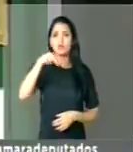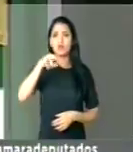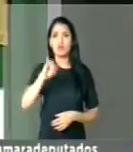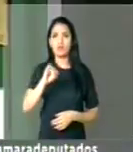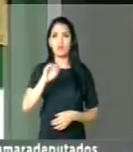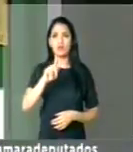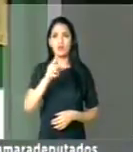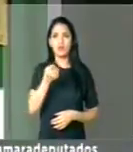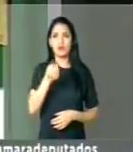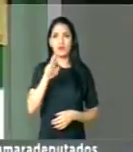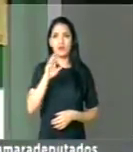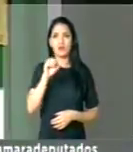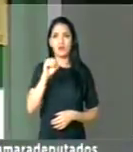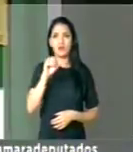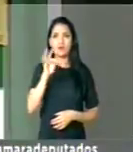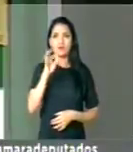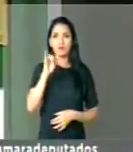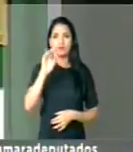de